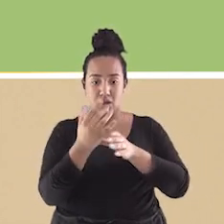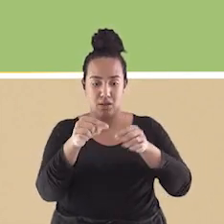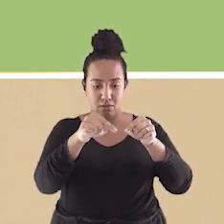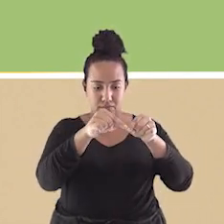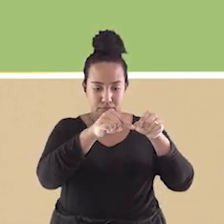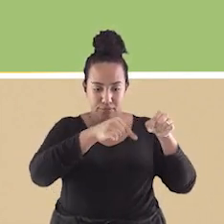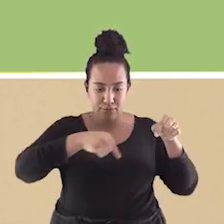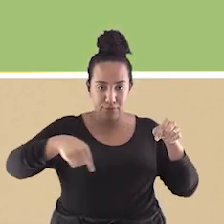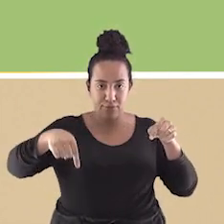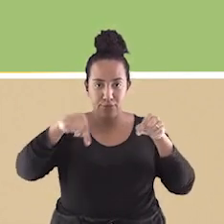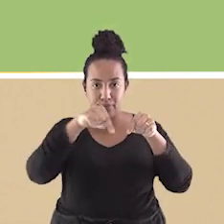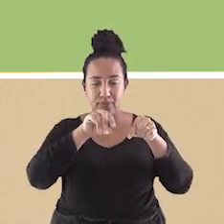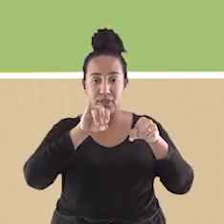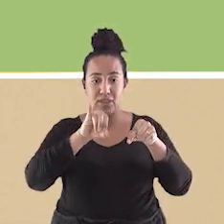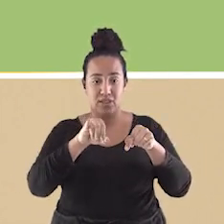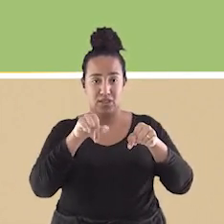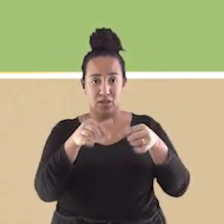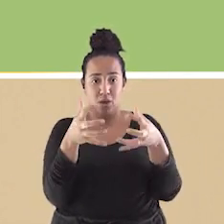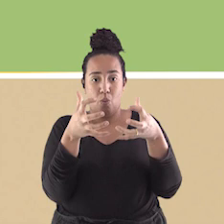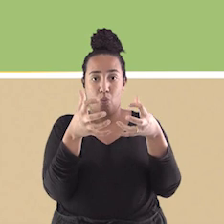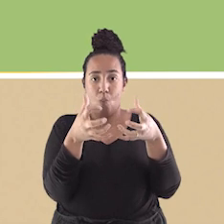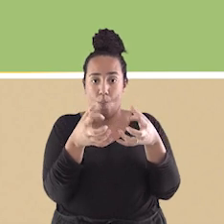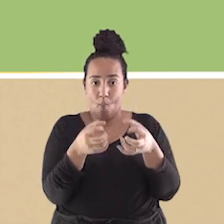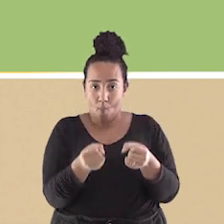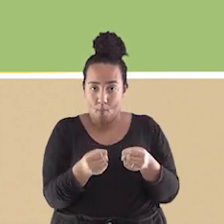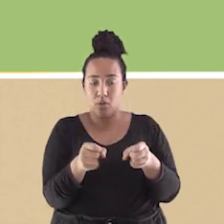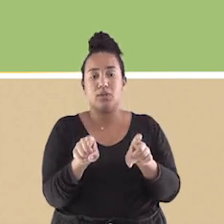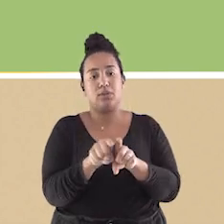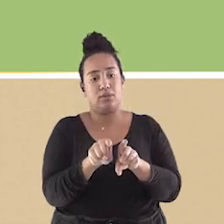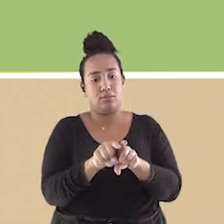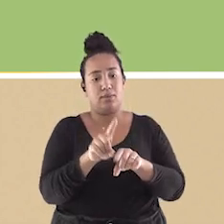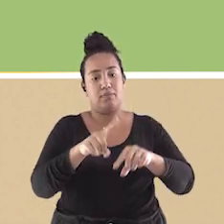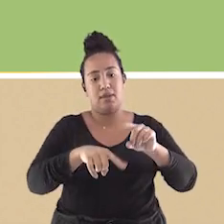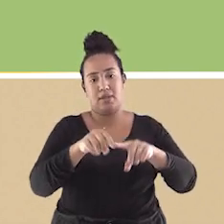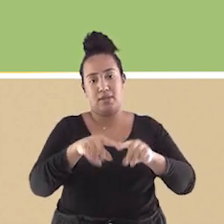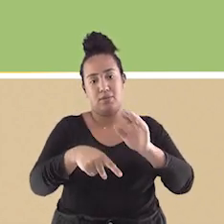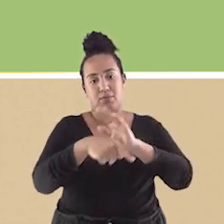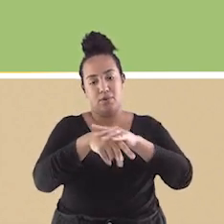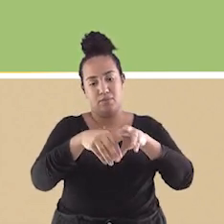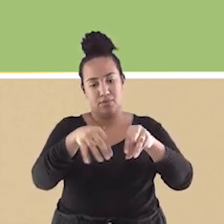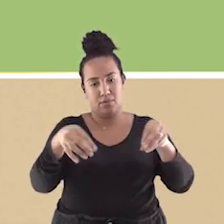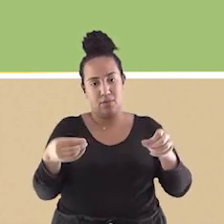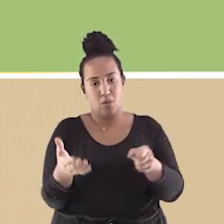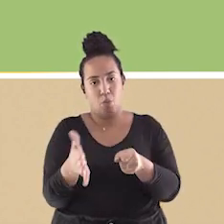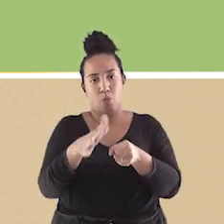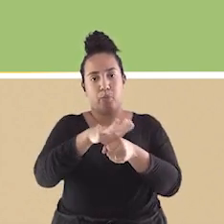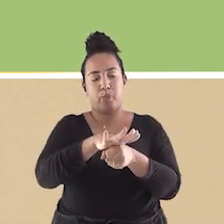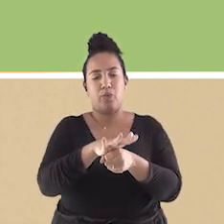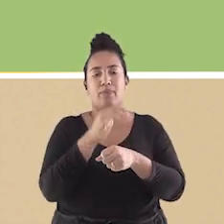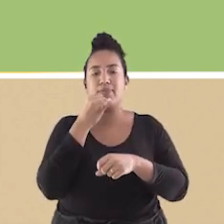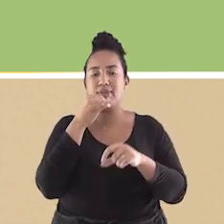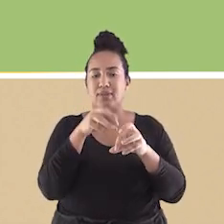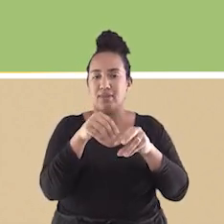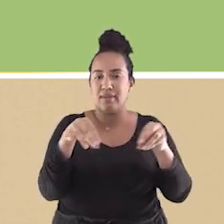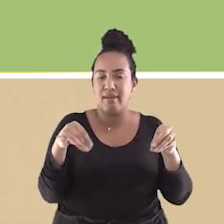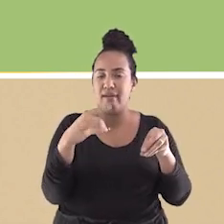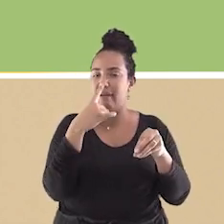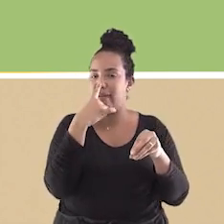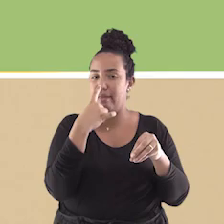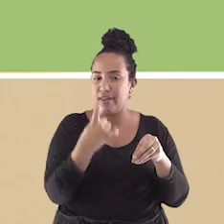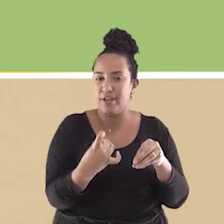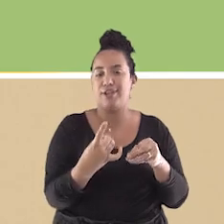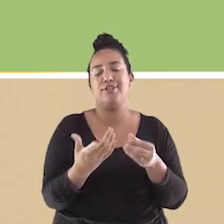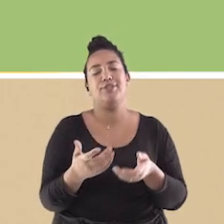o tempo está seco, ele também é preenchido pelo próprio material do solo, como terra, lixo